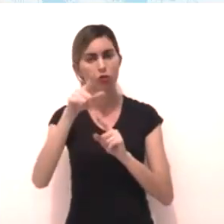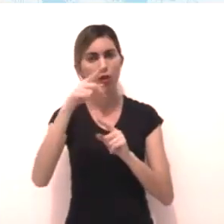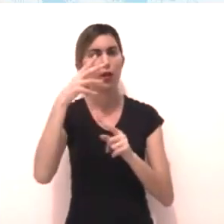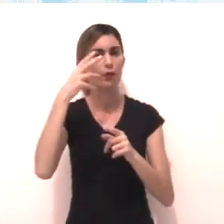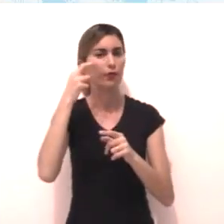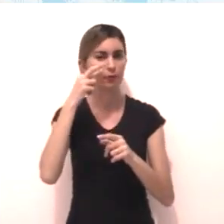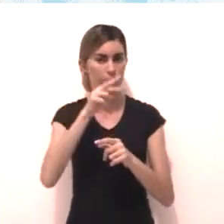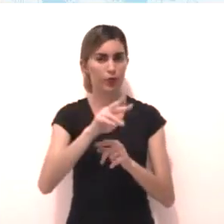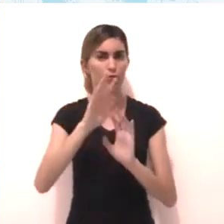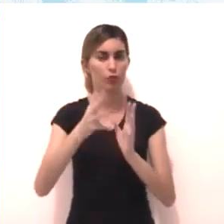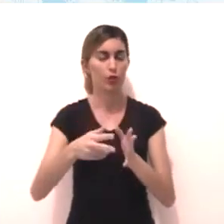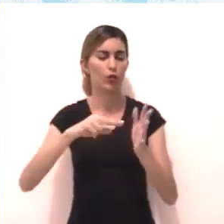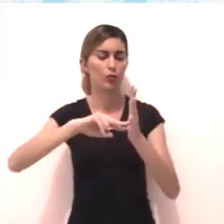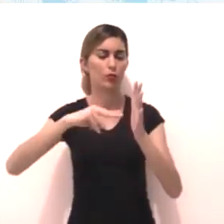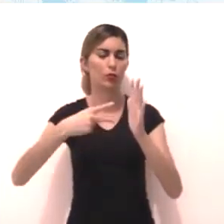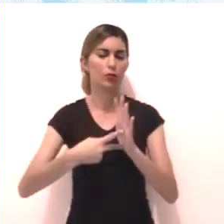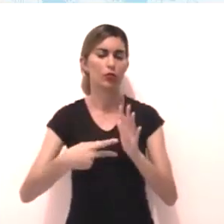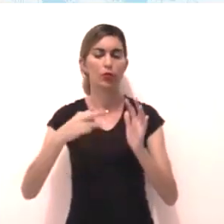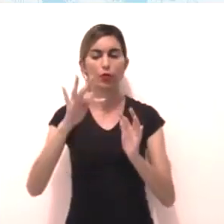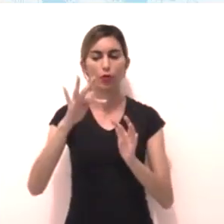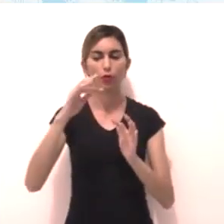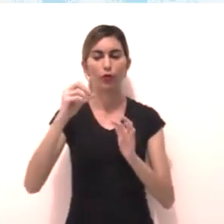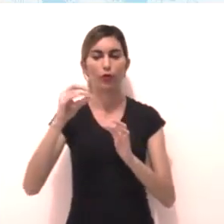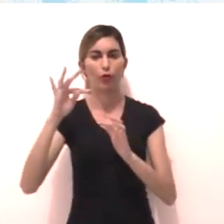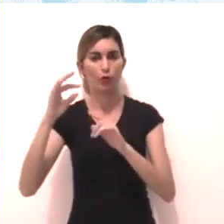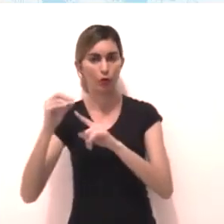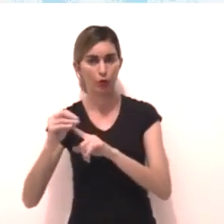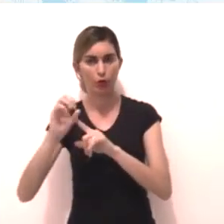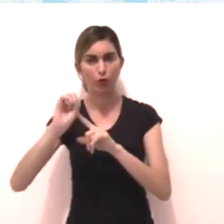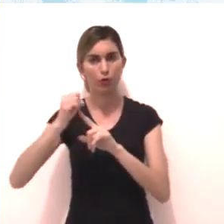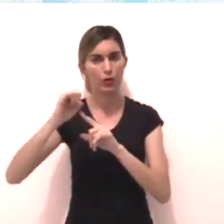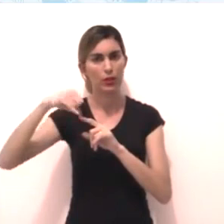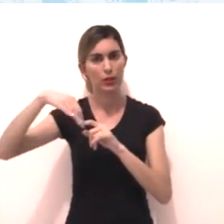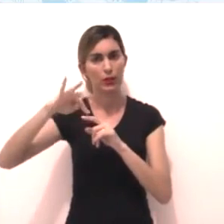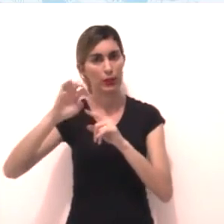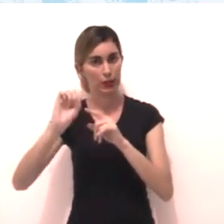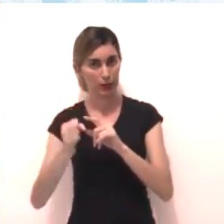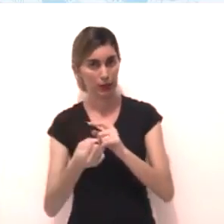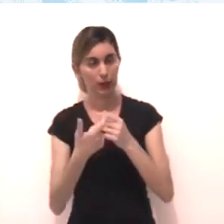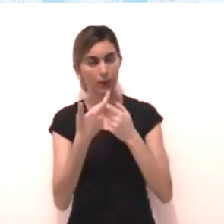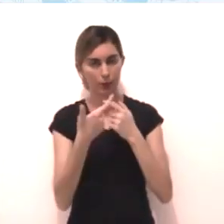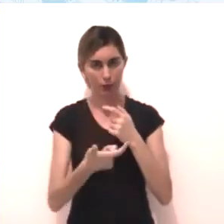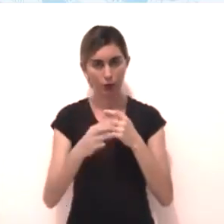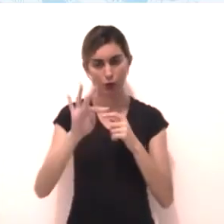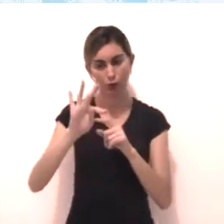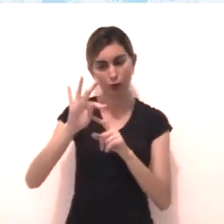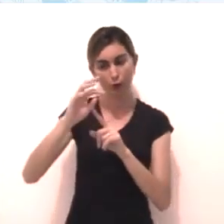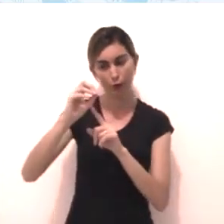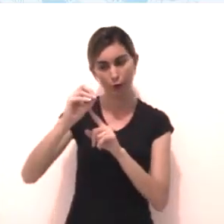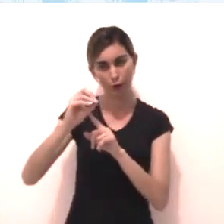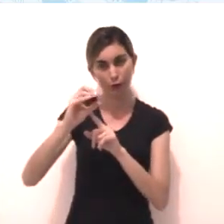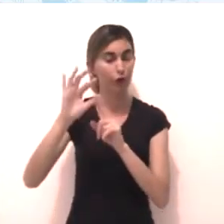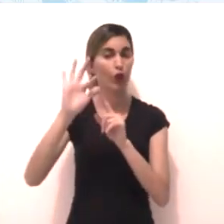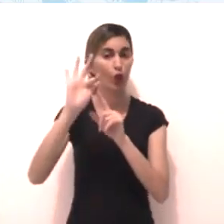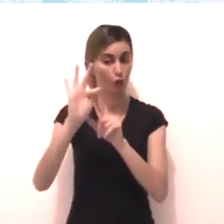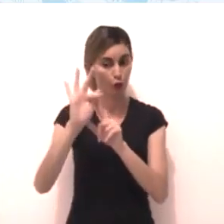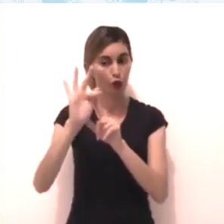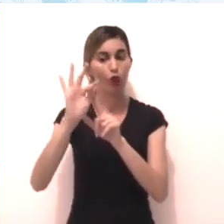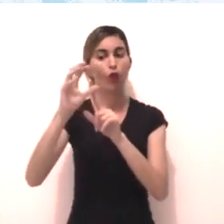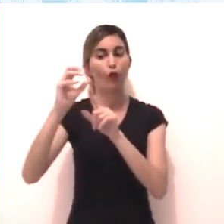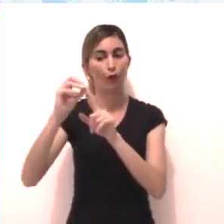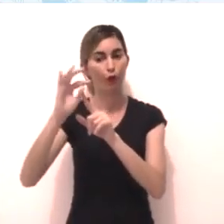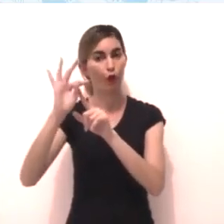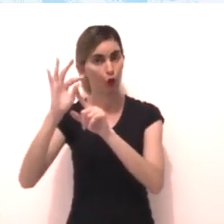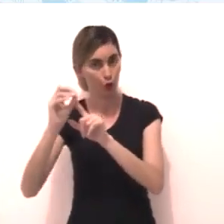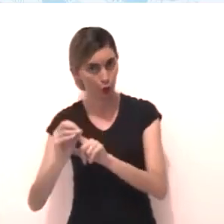sobre isso. O que significa fotossíntese, professora? Observe a palavra. Foto quer